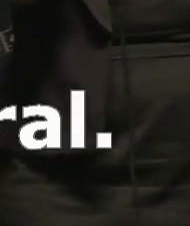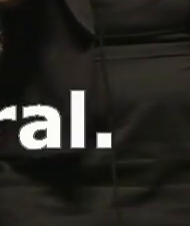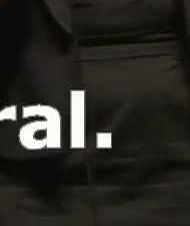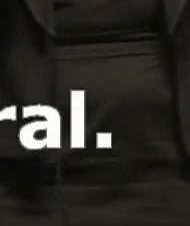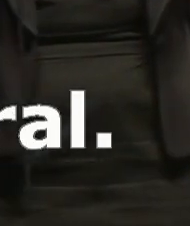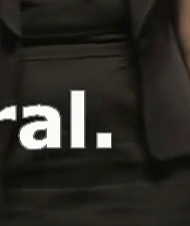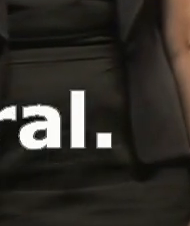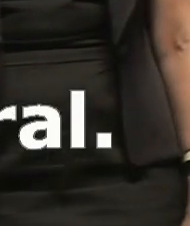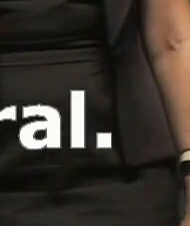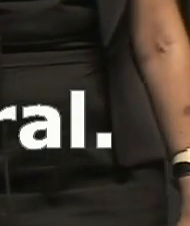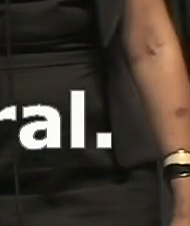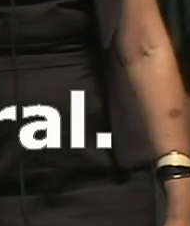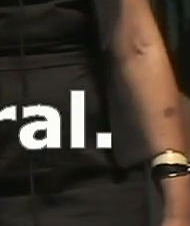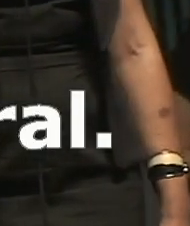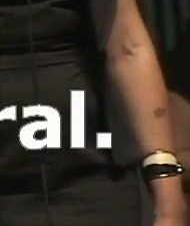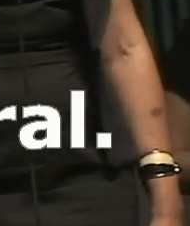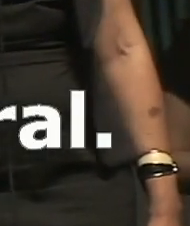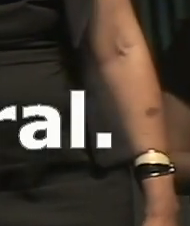passa o